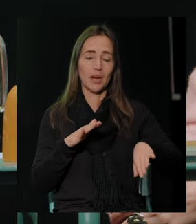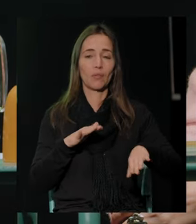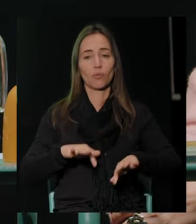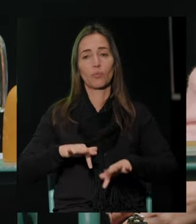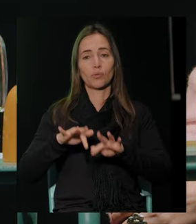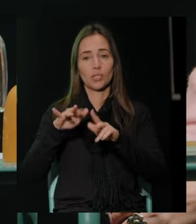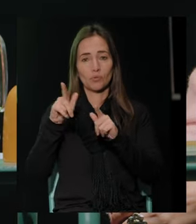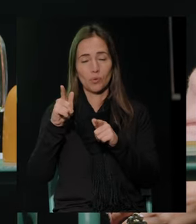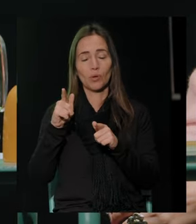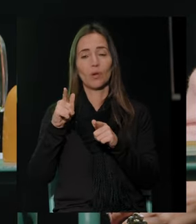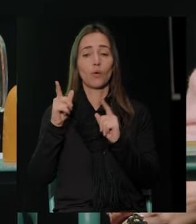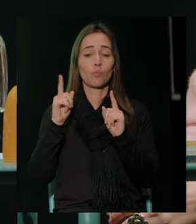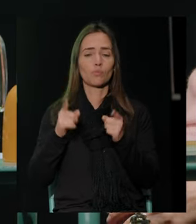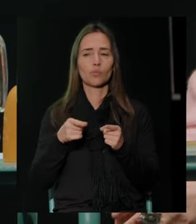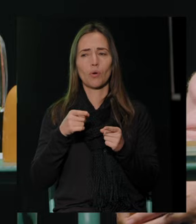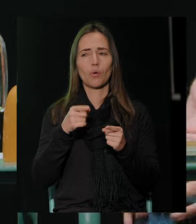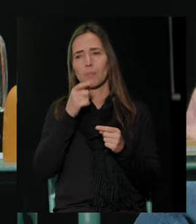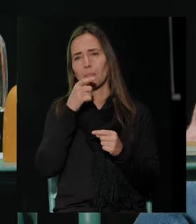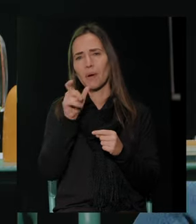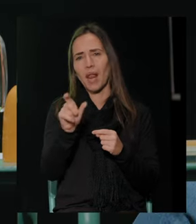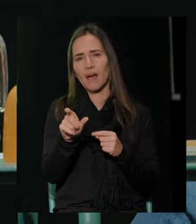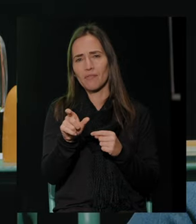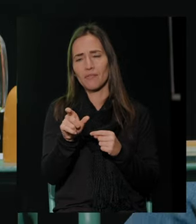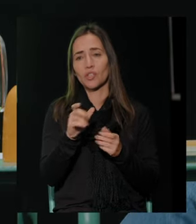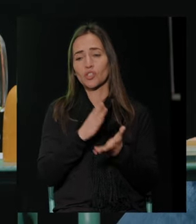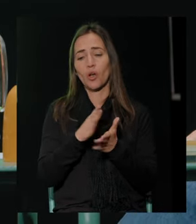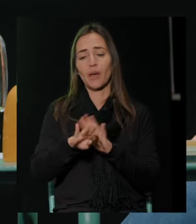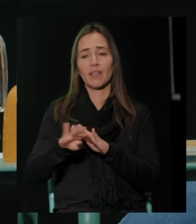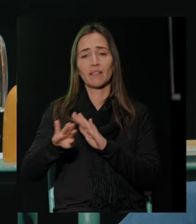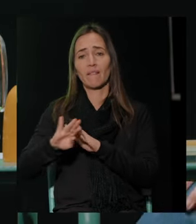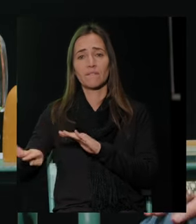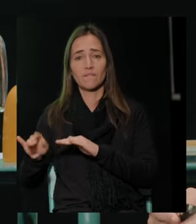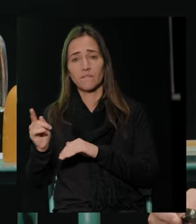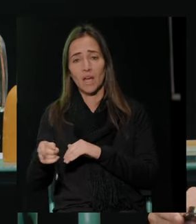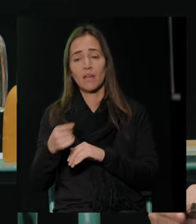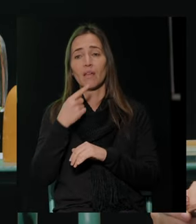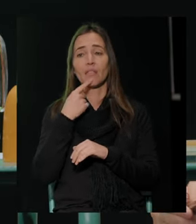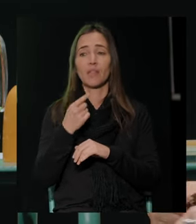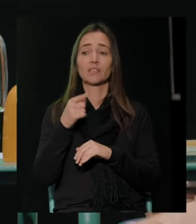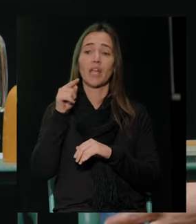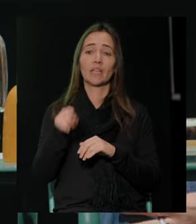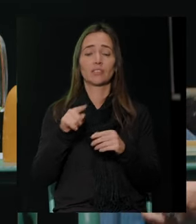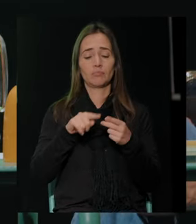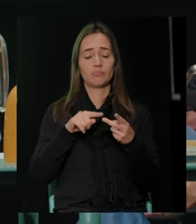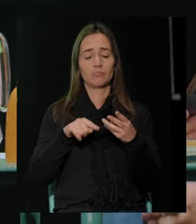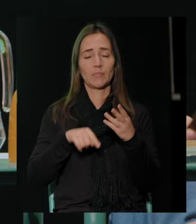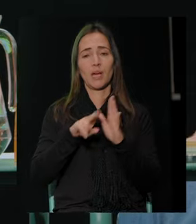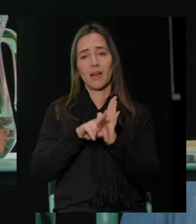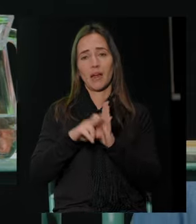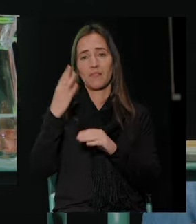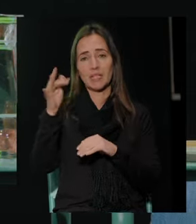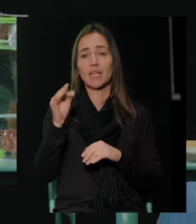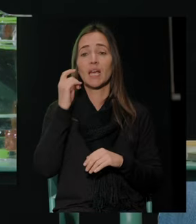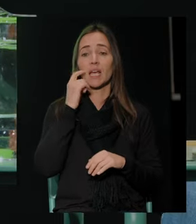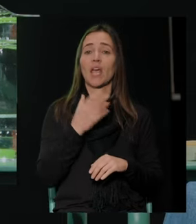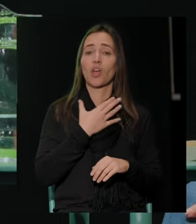progressismo, passou a ser um termo praticamente apenas utilizado pela direita e pela extrema-direita, que é dizer, estes são os princípios franceses, quem